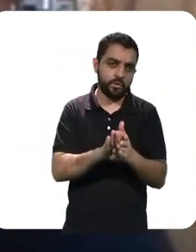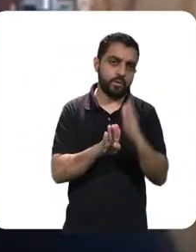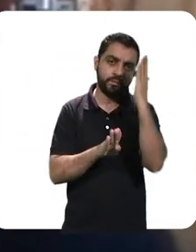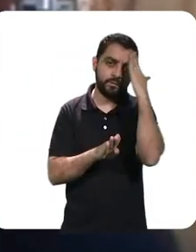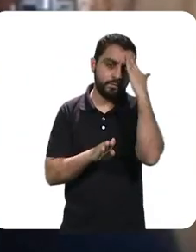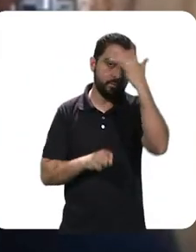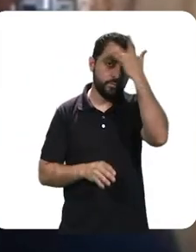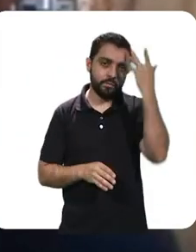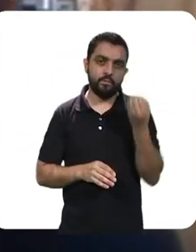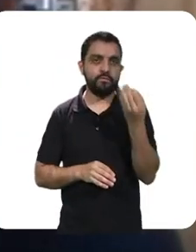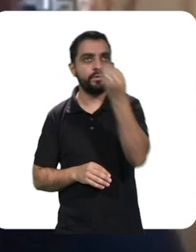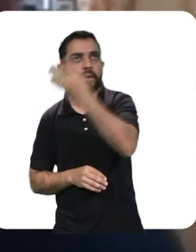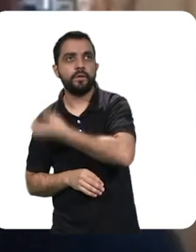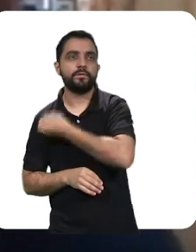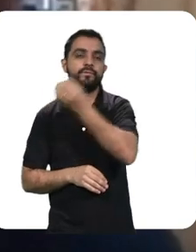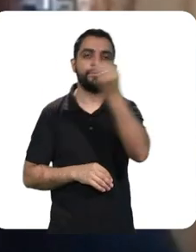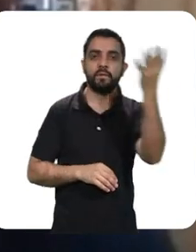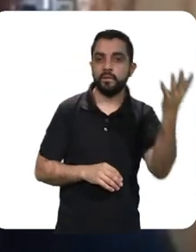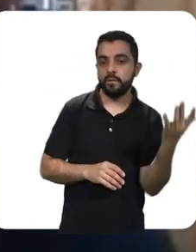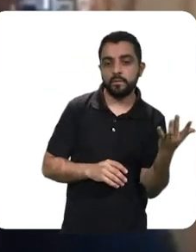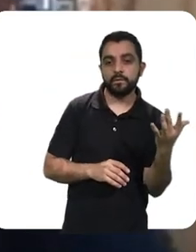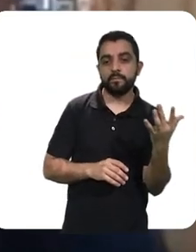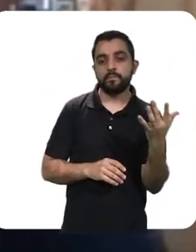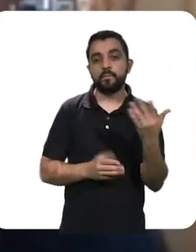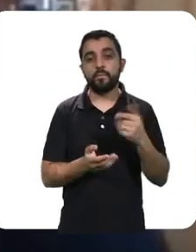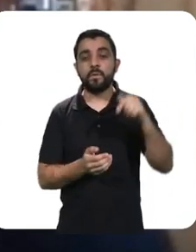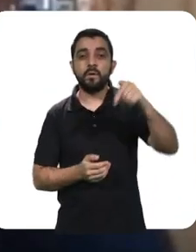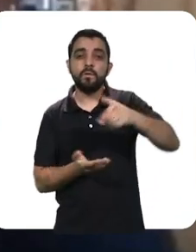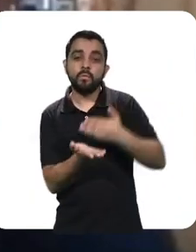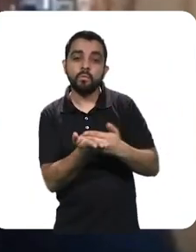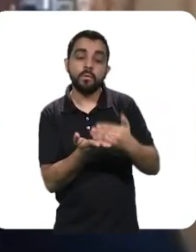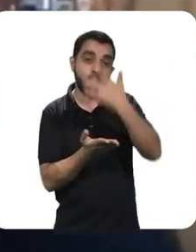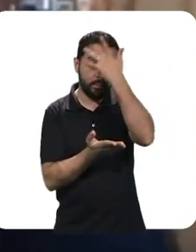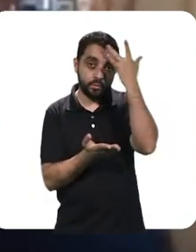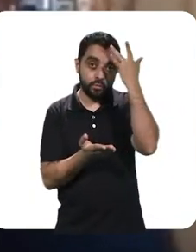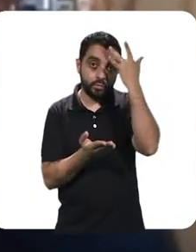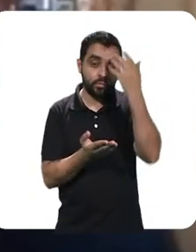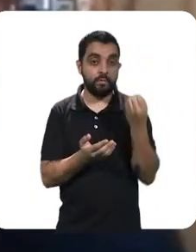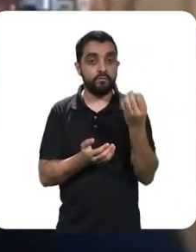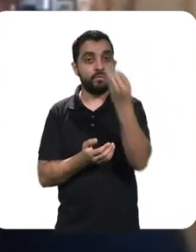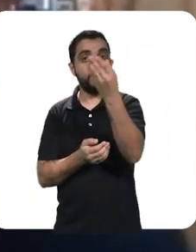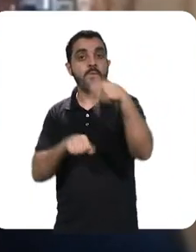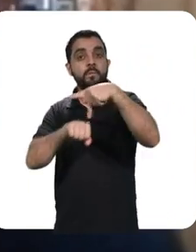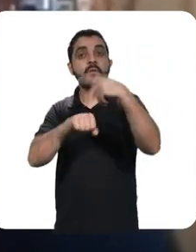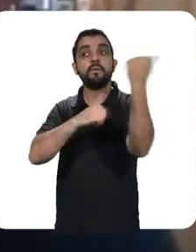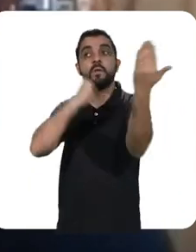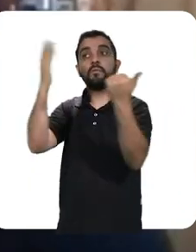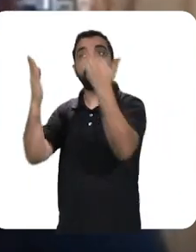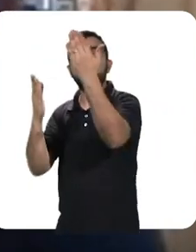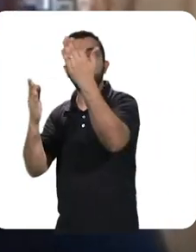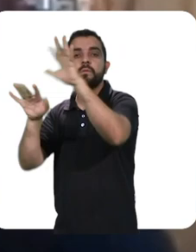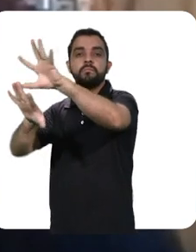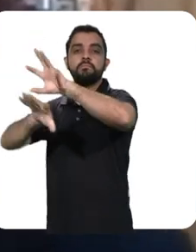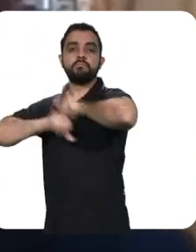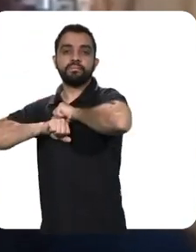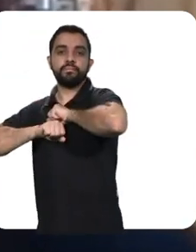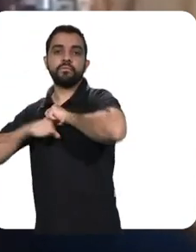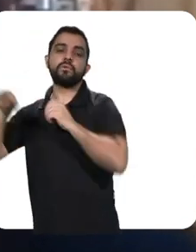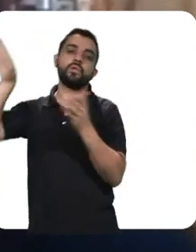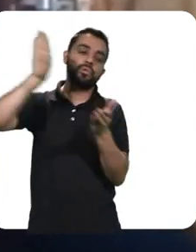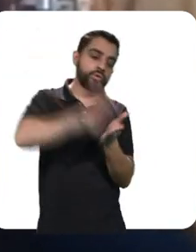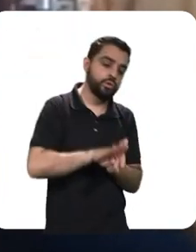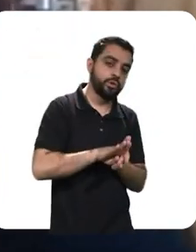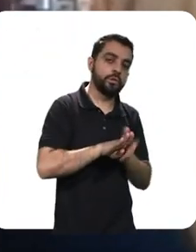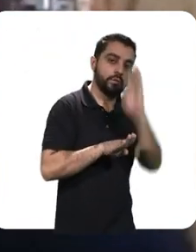pessoas viajam, vão de um canto para o outro, né? E ela começou entre as pessoas que viajaram para o exterior e trouxeram o vírus